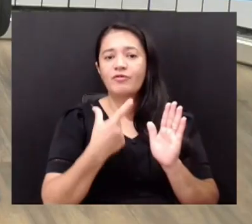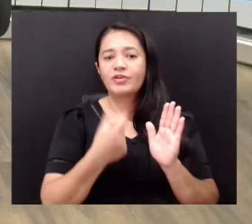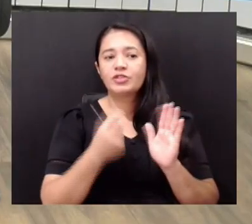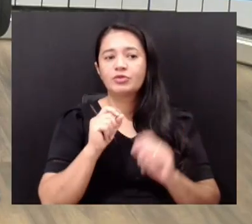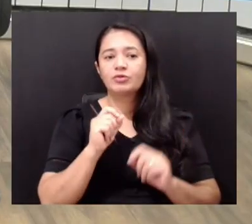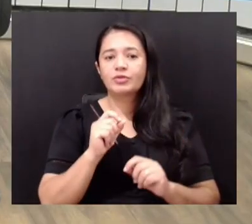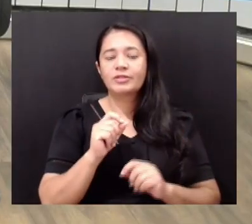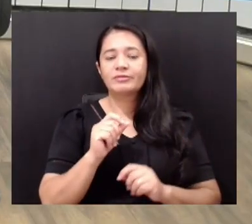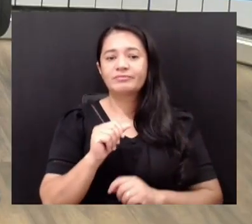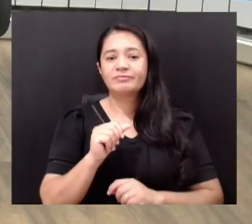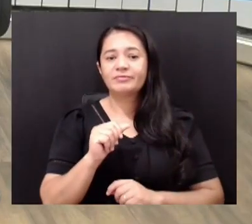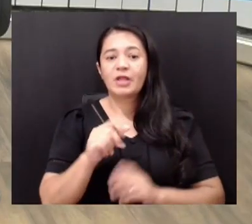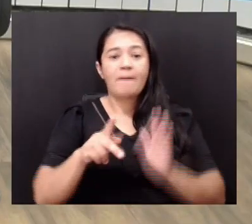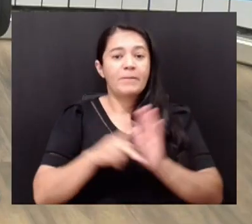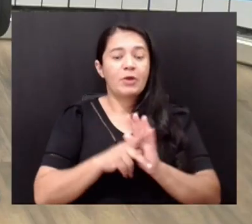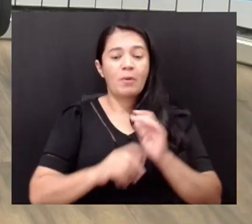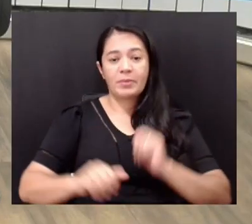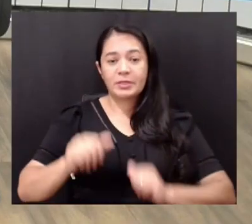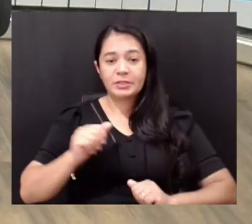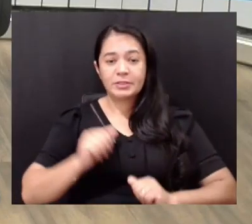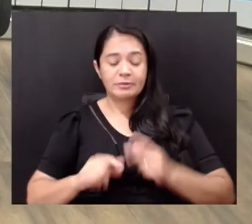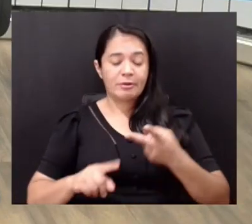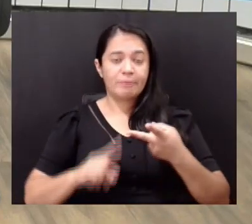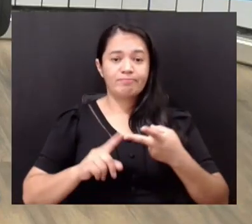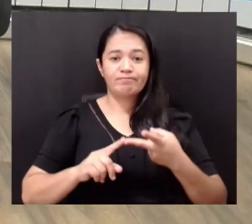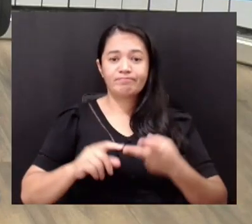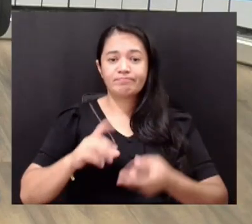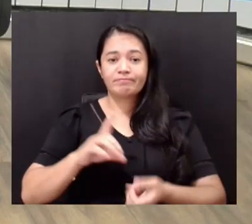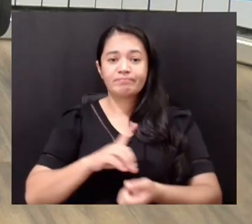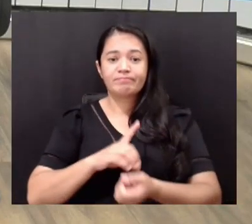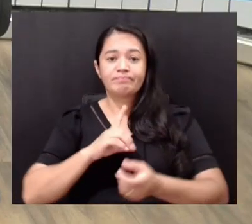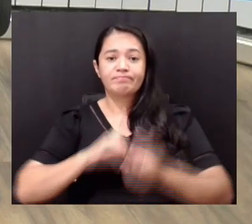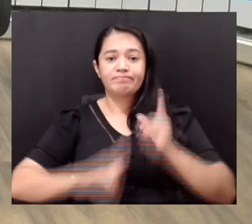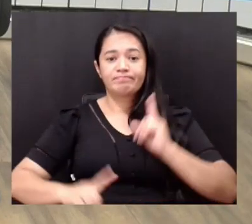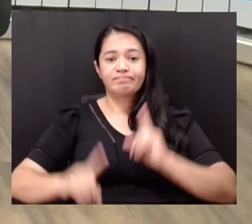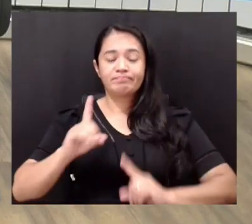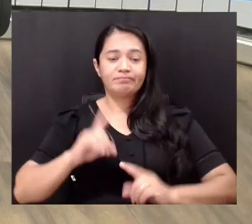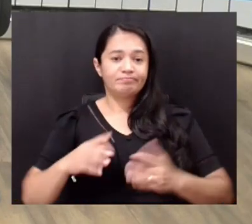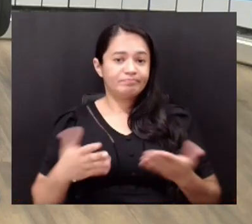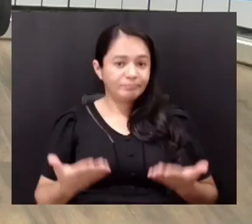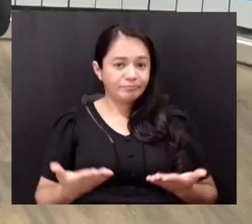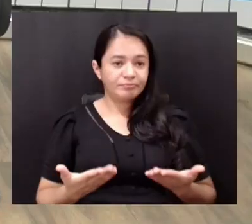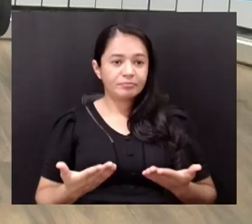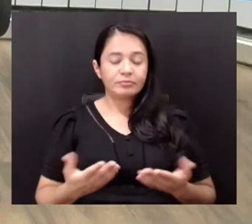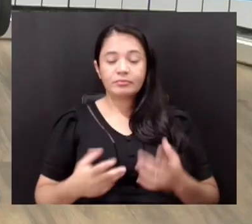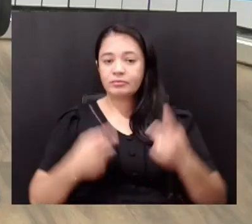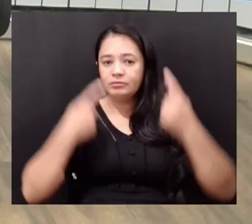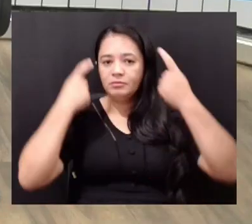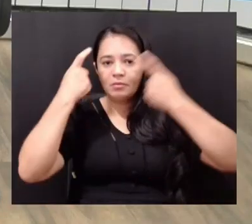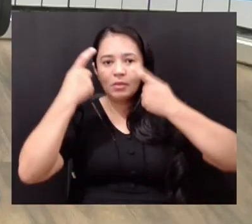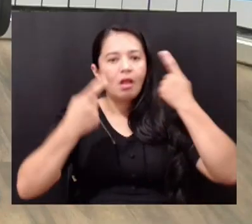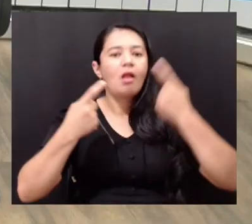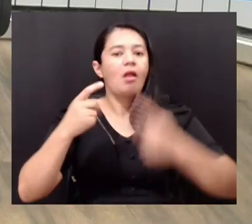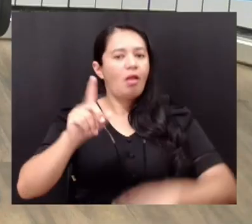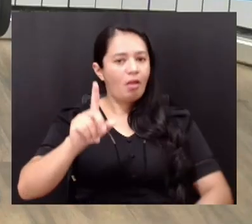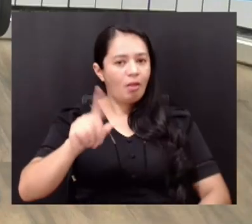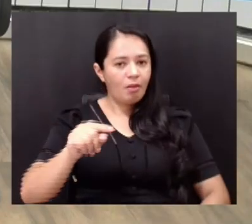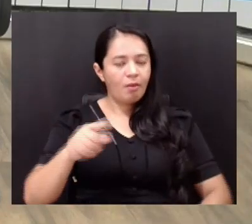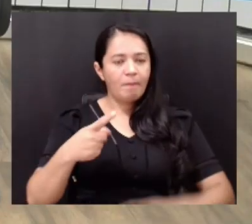Sim. os antidepressivos, né? Então, isso é preocupante, porque se esses remédios